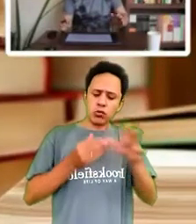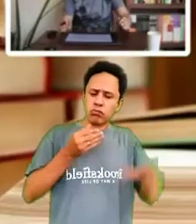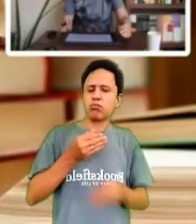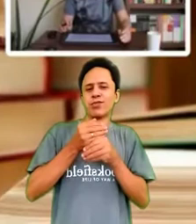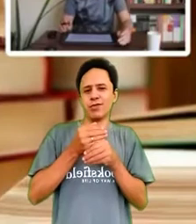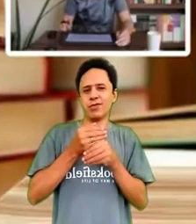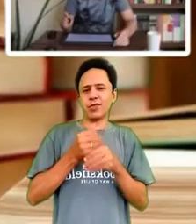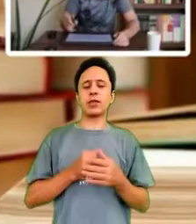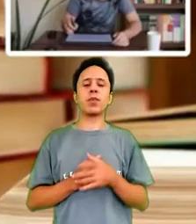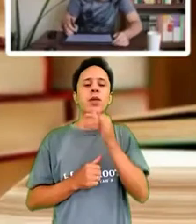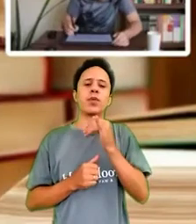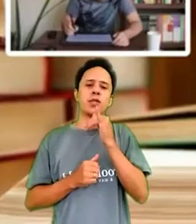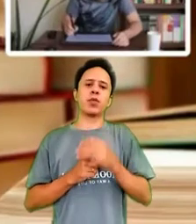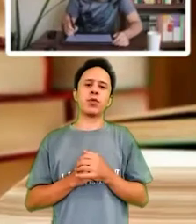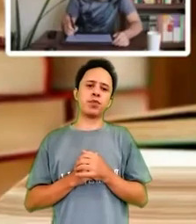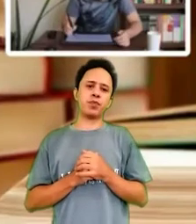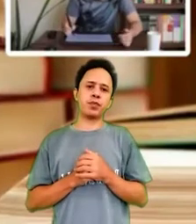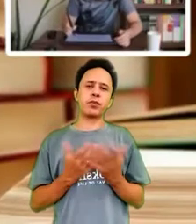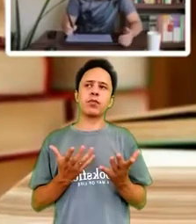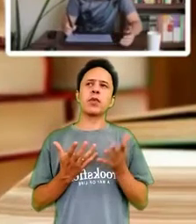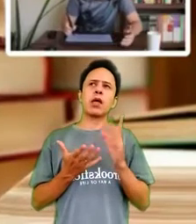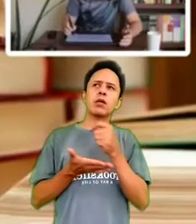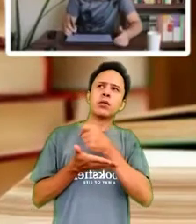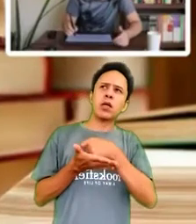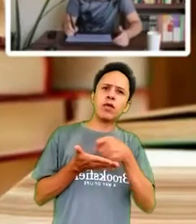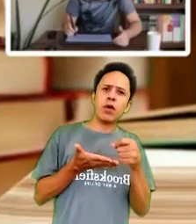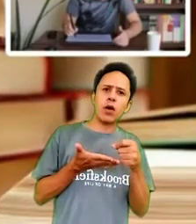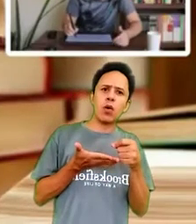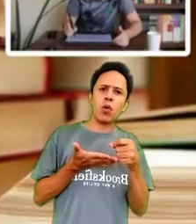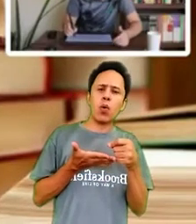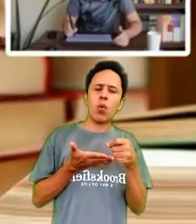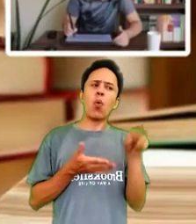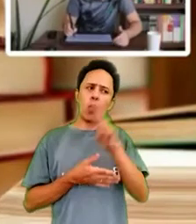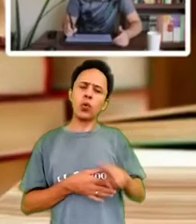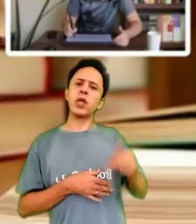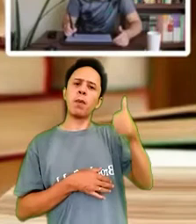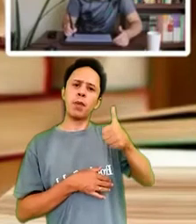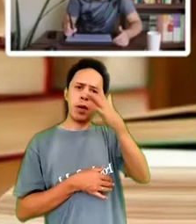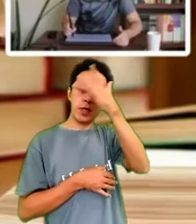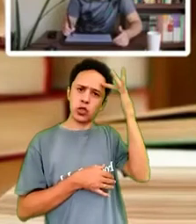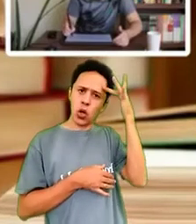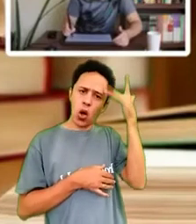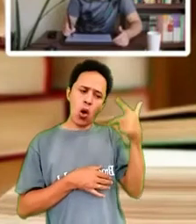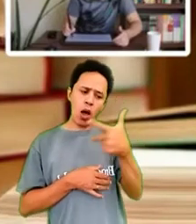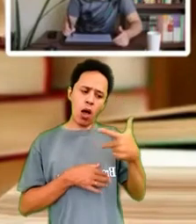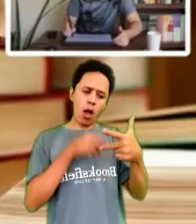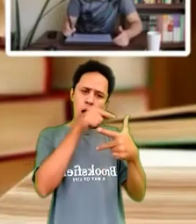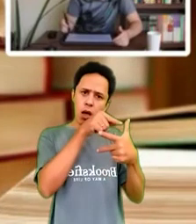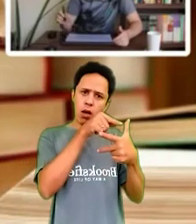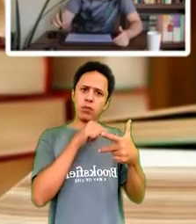essa que eu já coloquei. Então, por exemplo, na experiência pessoal de quem escreve, usa a primeira